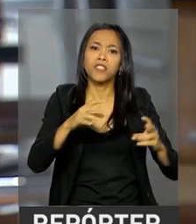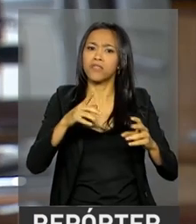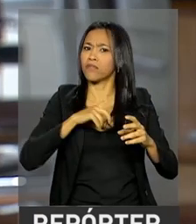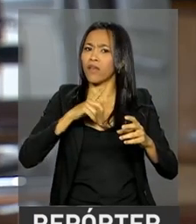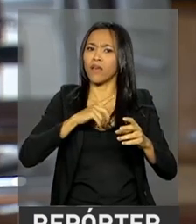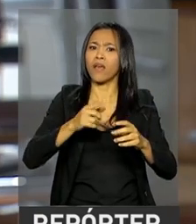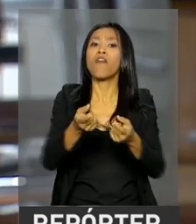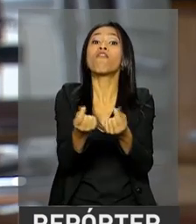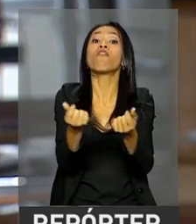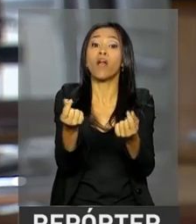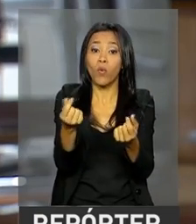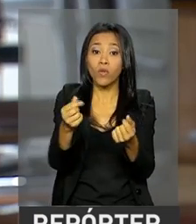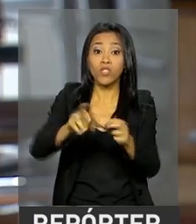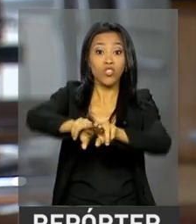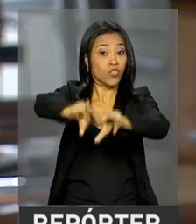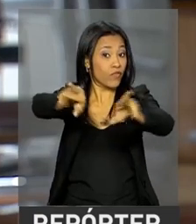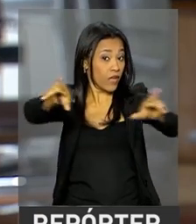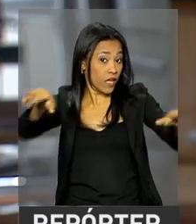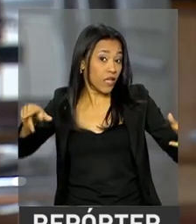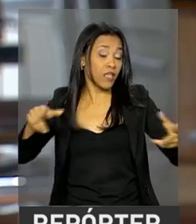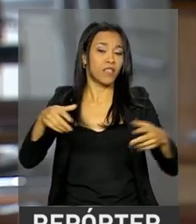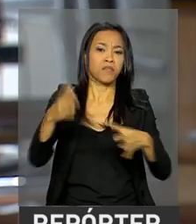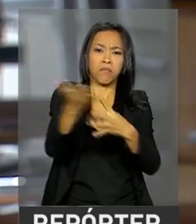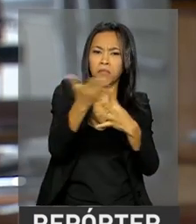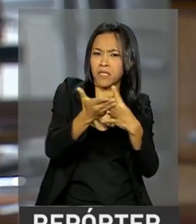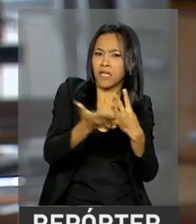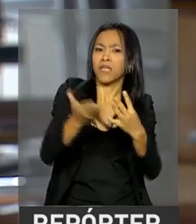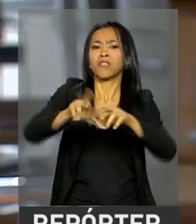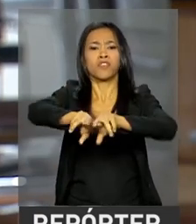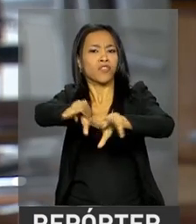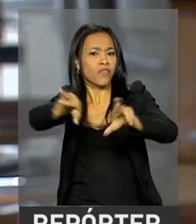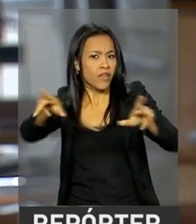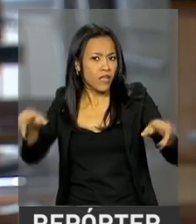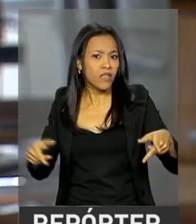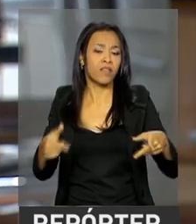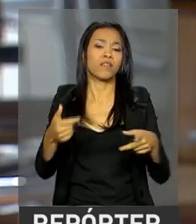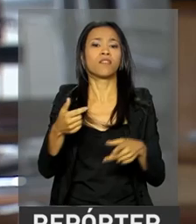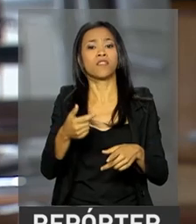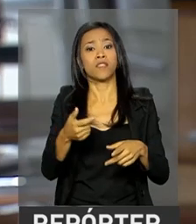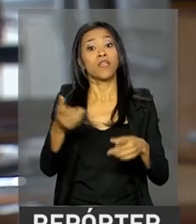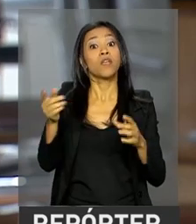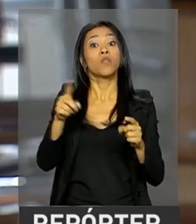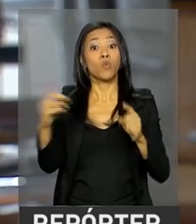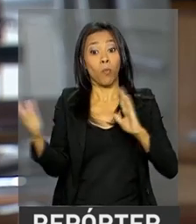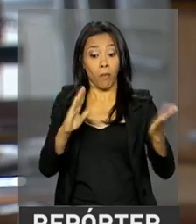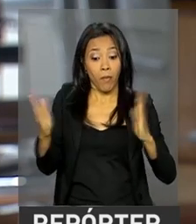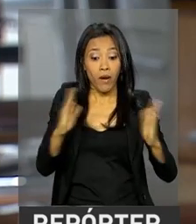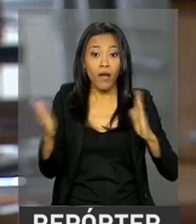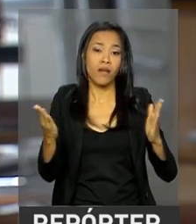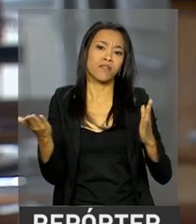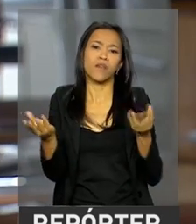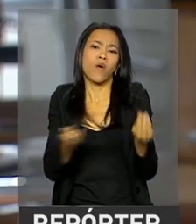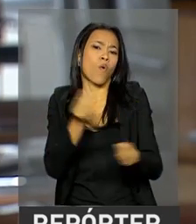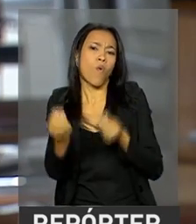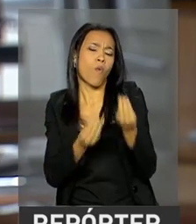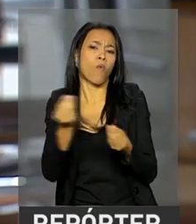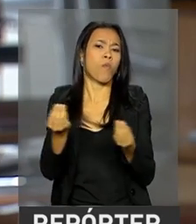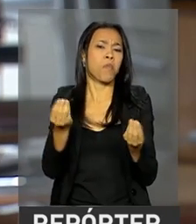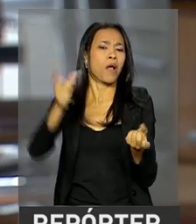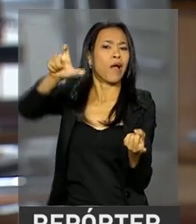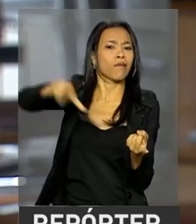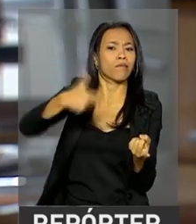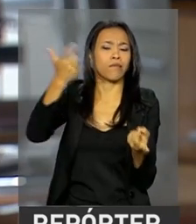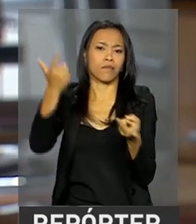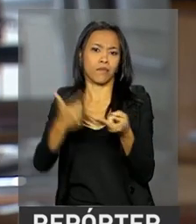ofereçam preços diferenciados, condições diferenciadas para o cliente em função do prazo ou do meio de pagamento